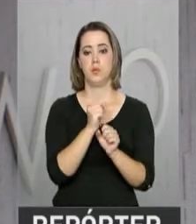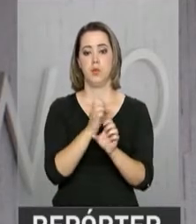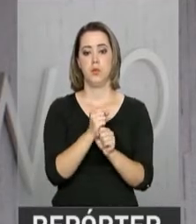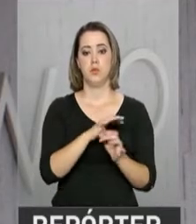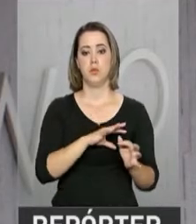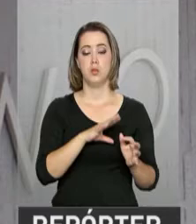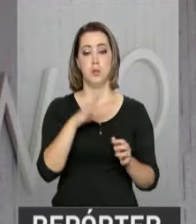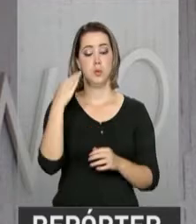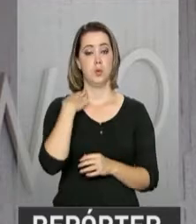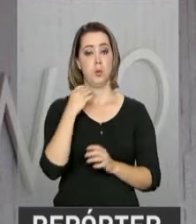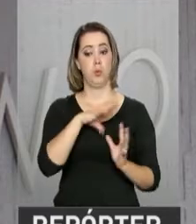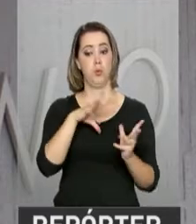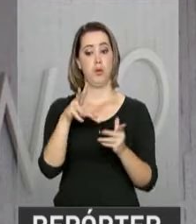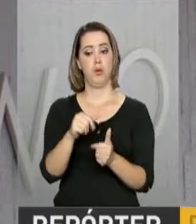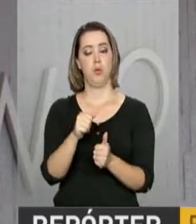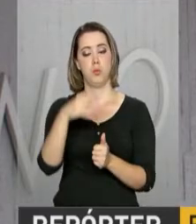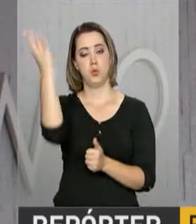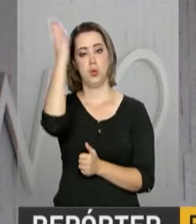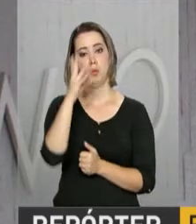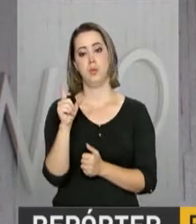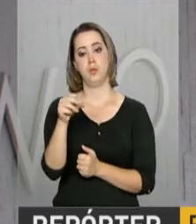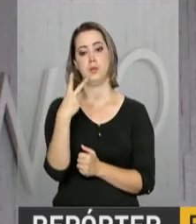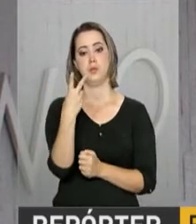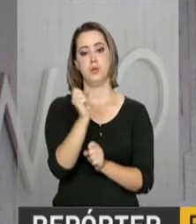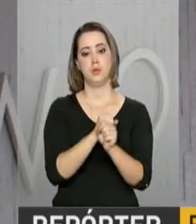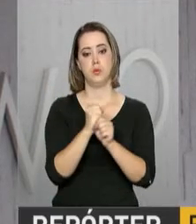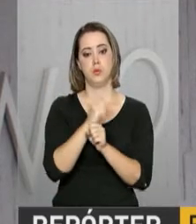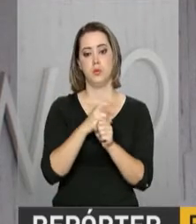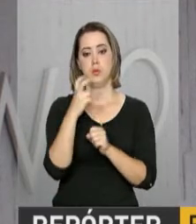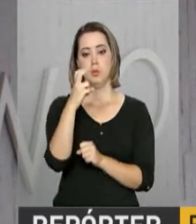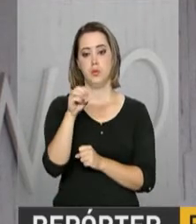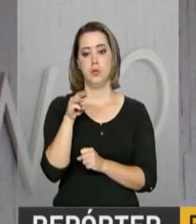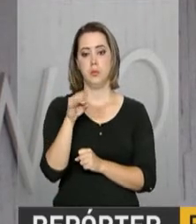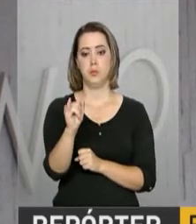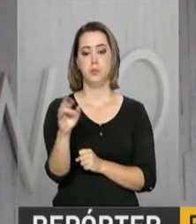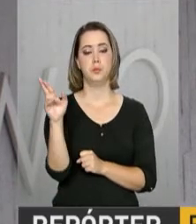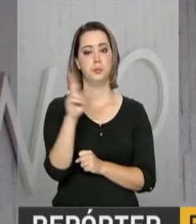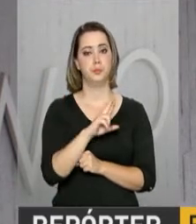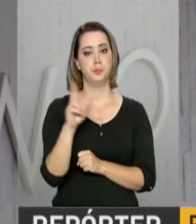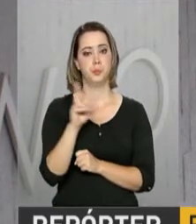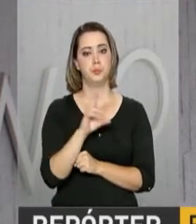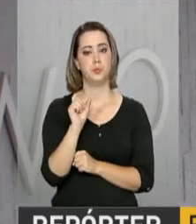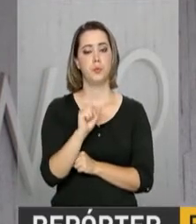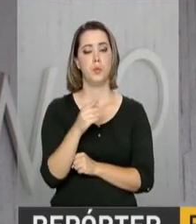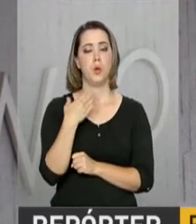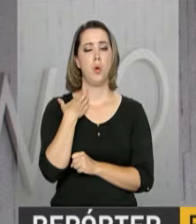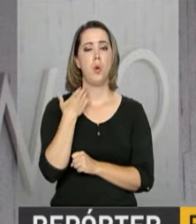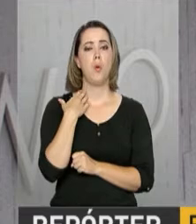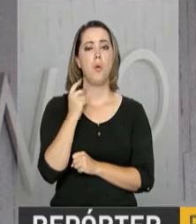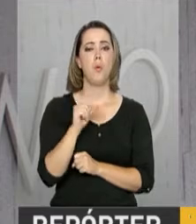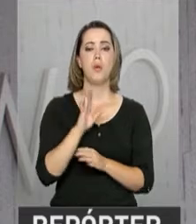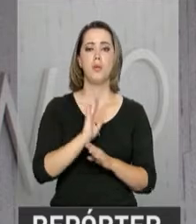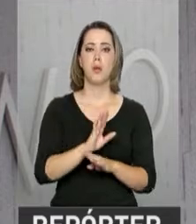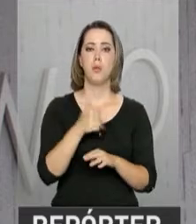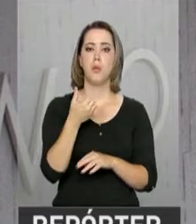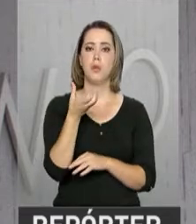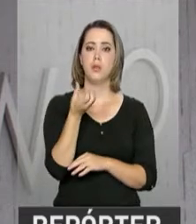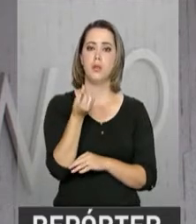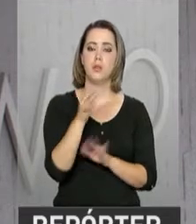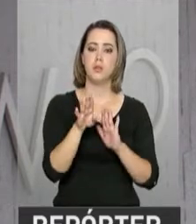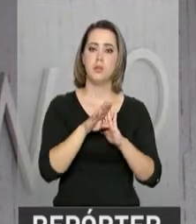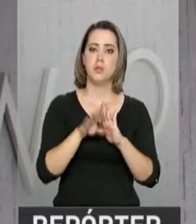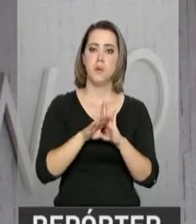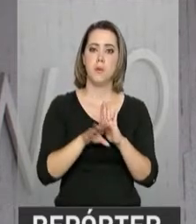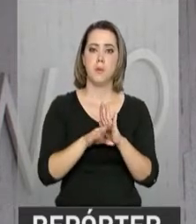para o brasil ao longo dos próximos dois anos é de 5 bilhões de reais o banco apóia 16 projetos educacionais